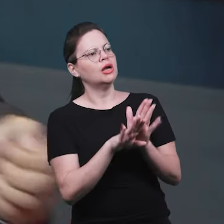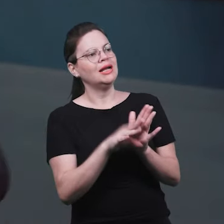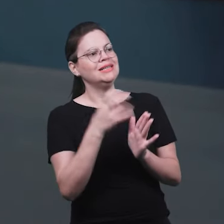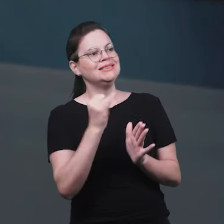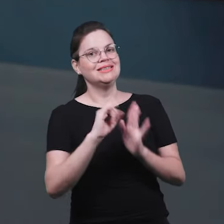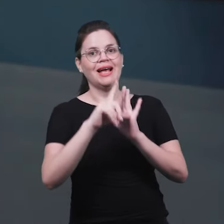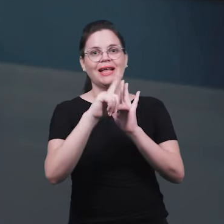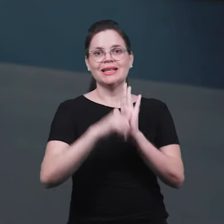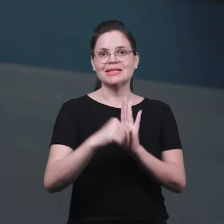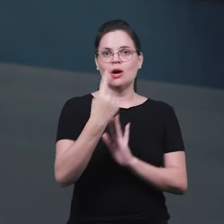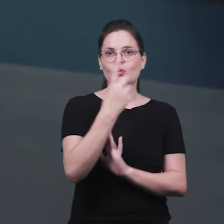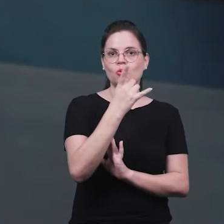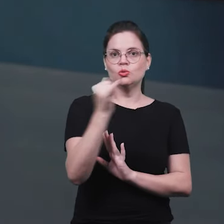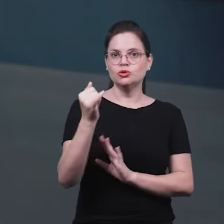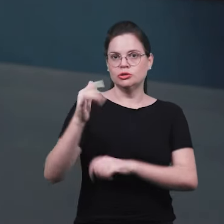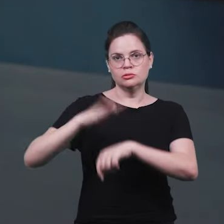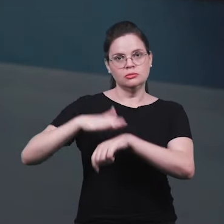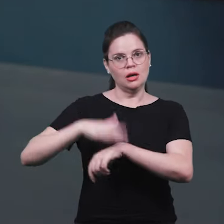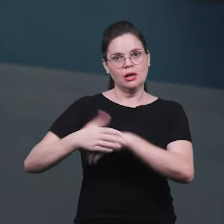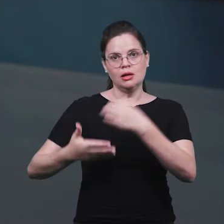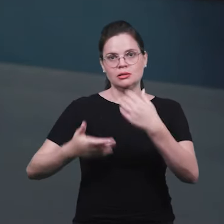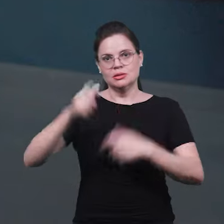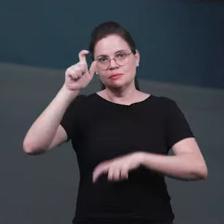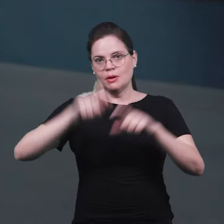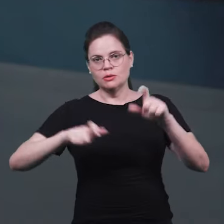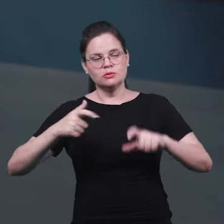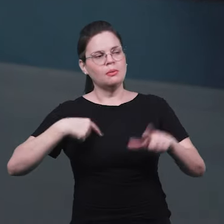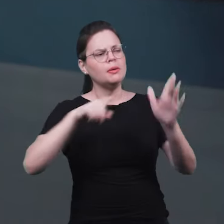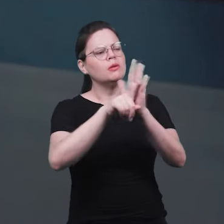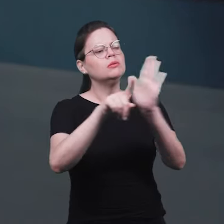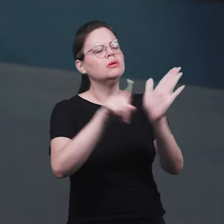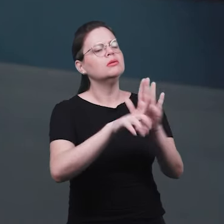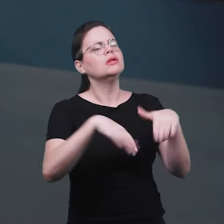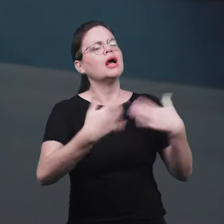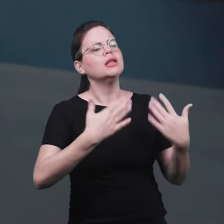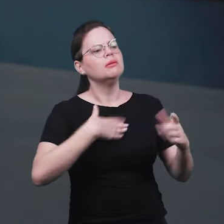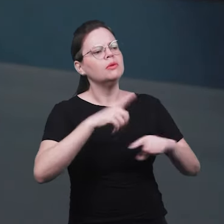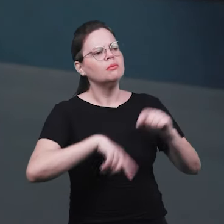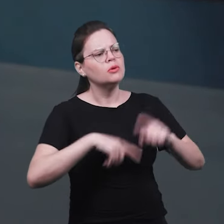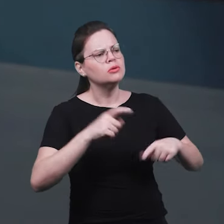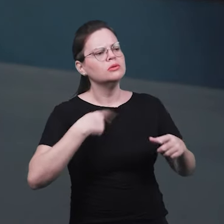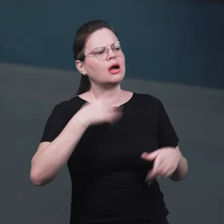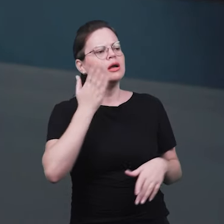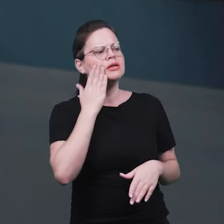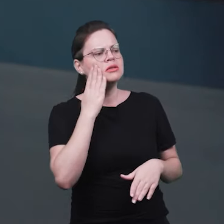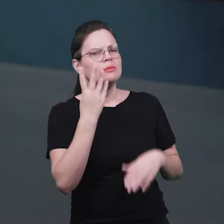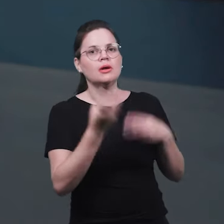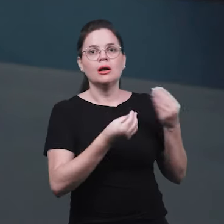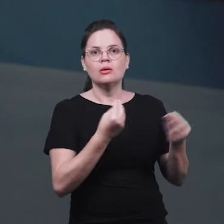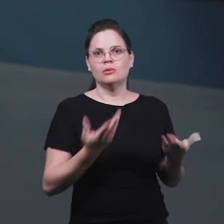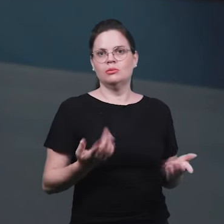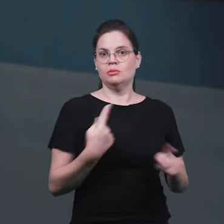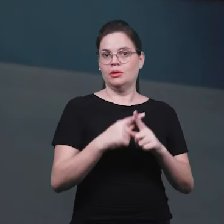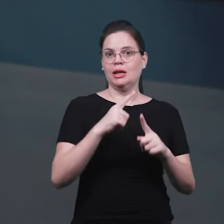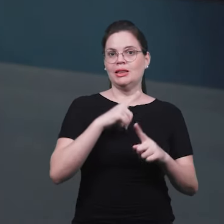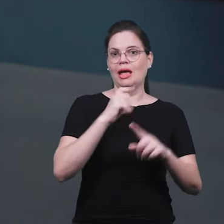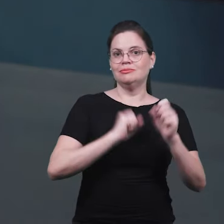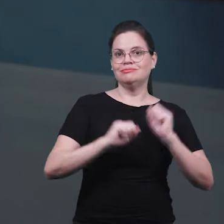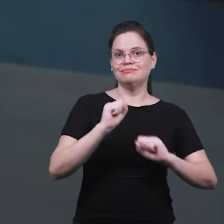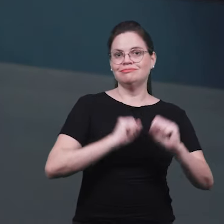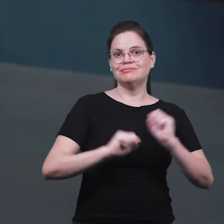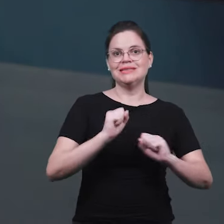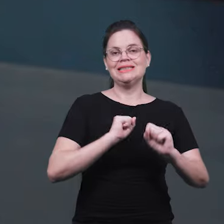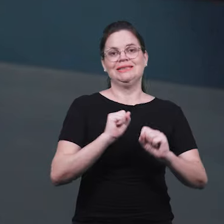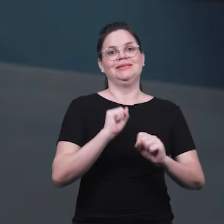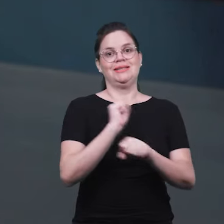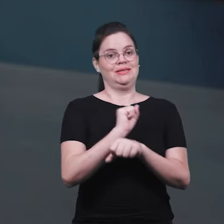mandar uma mensagem ali para o fornecedor, cadê meu produto, começa a buscar o código de rastreio para ver se ele está a caminho, como é que está, porque existe uma expectativa em torno daquilo,